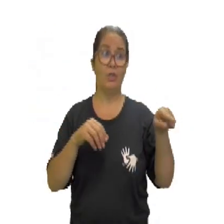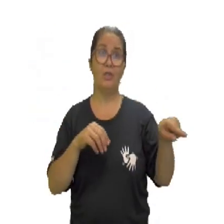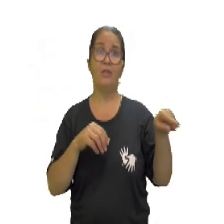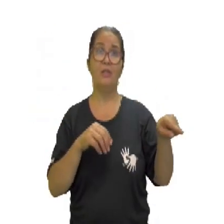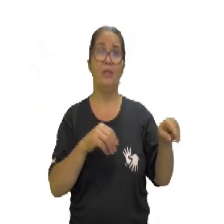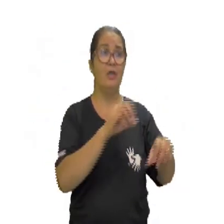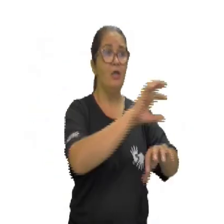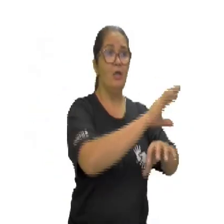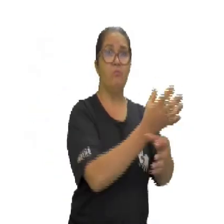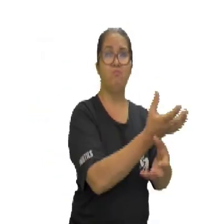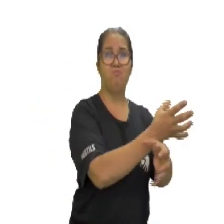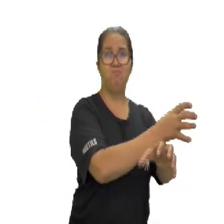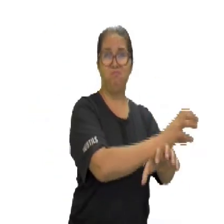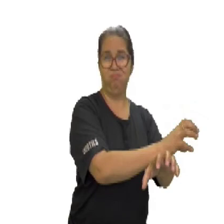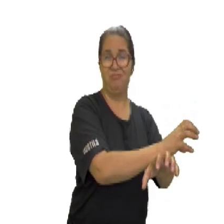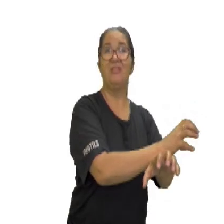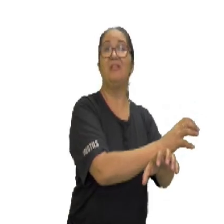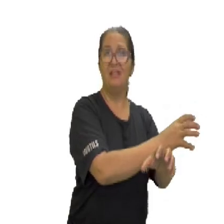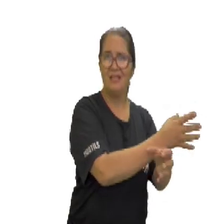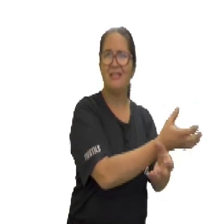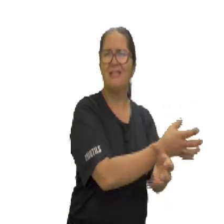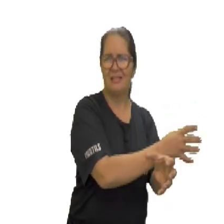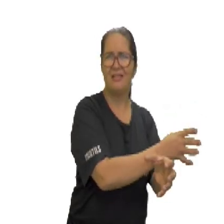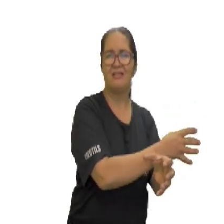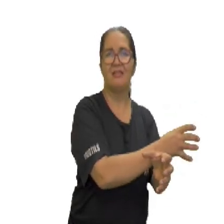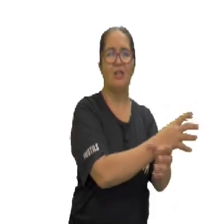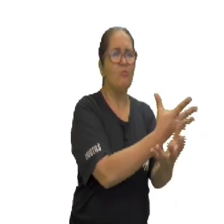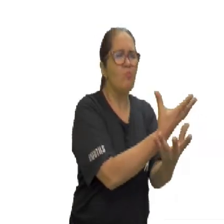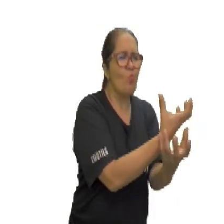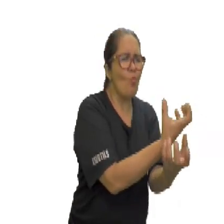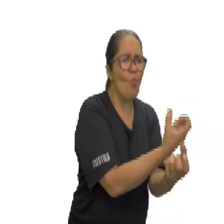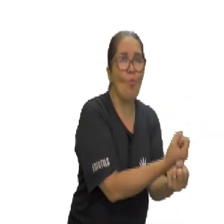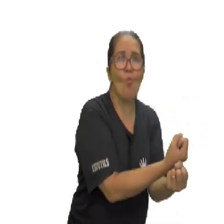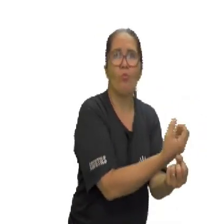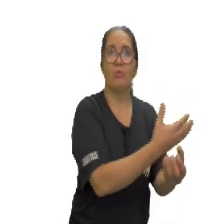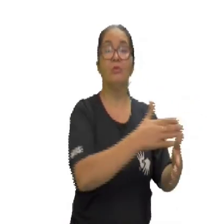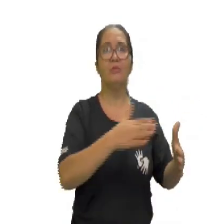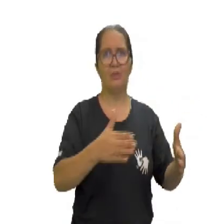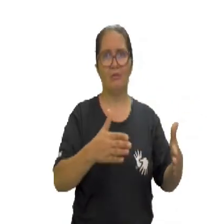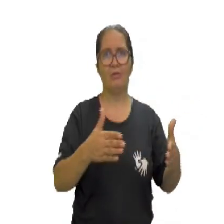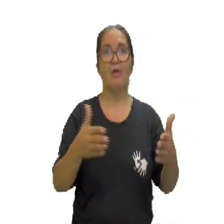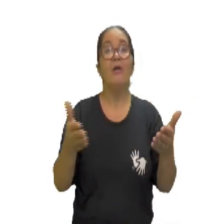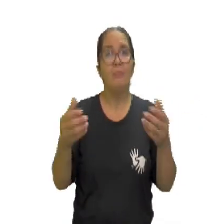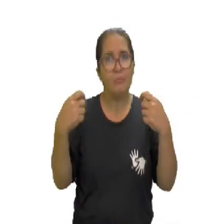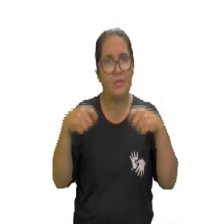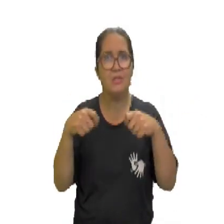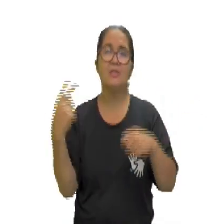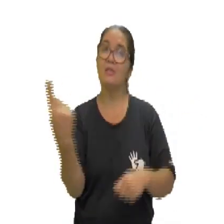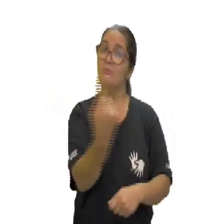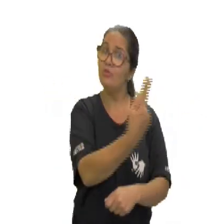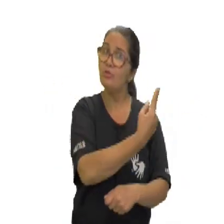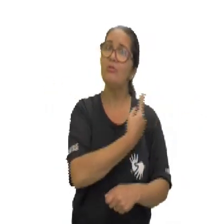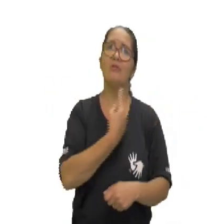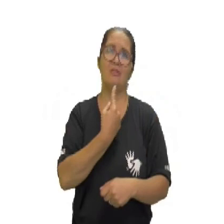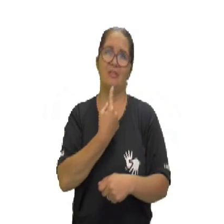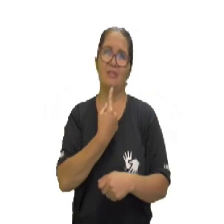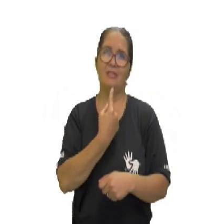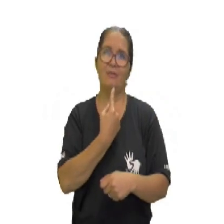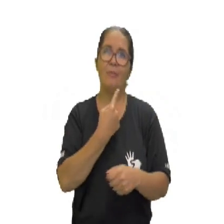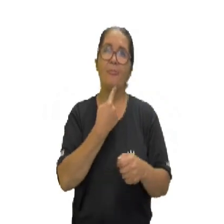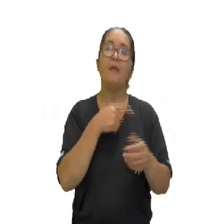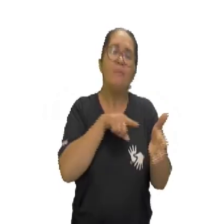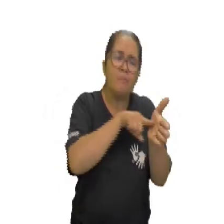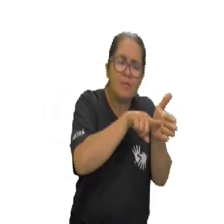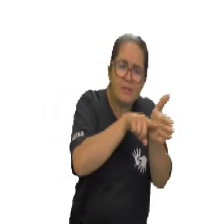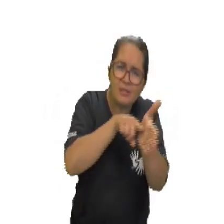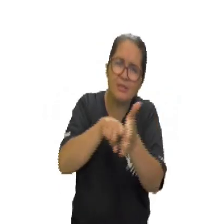é a parte do Brasil onde ela se encontra. Então são situações que é preciso pesquisar para aprender um